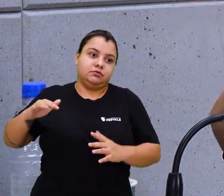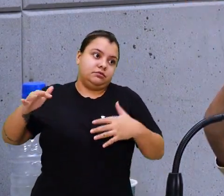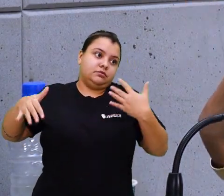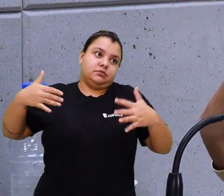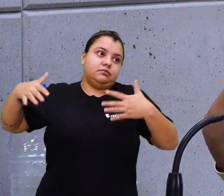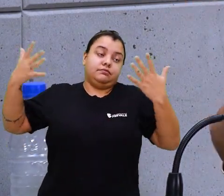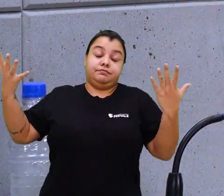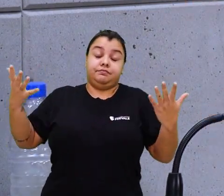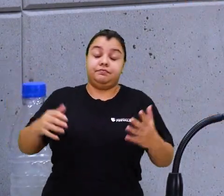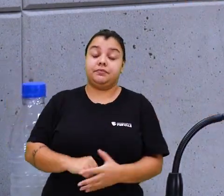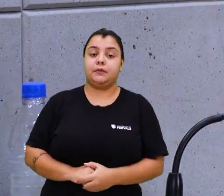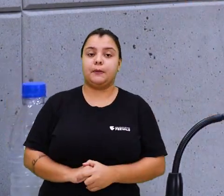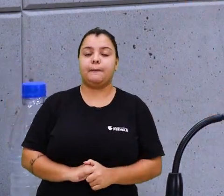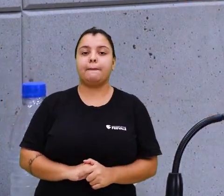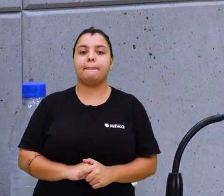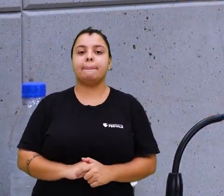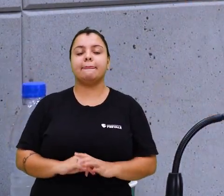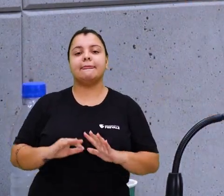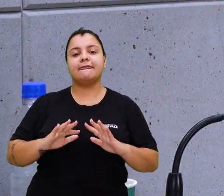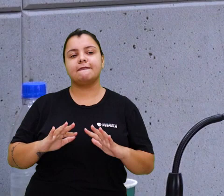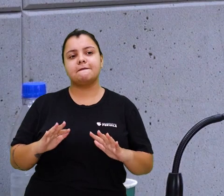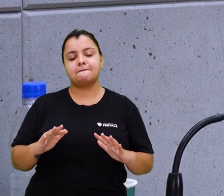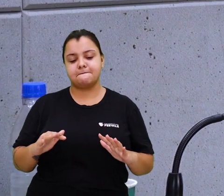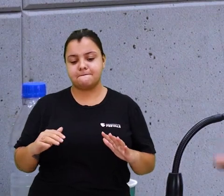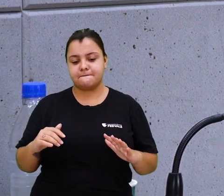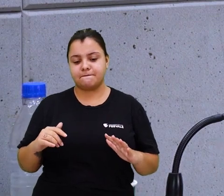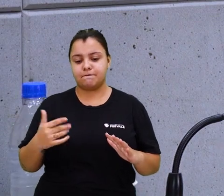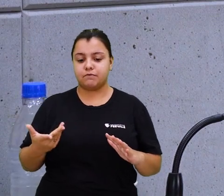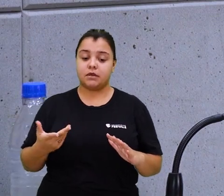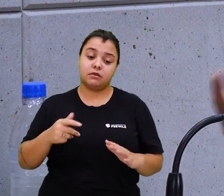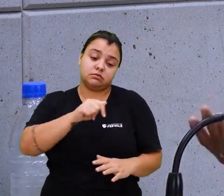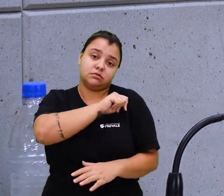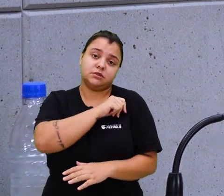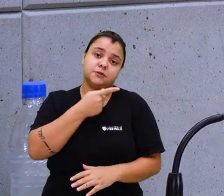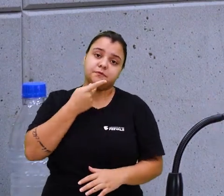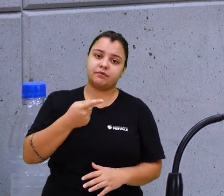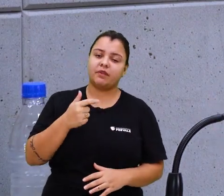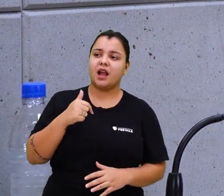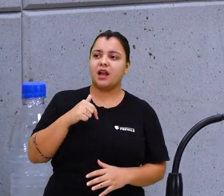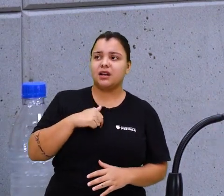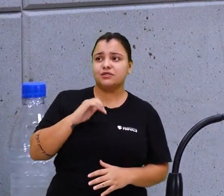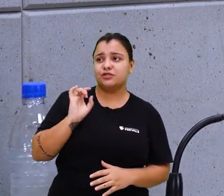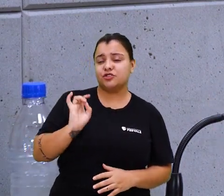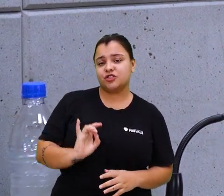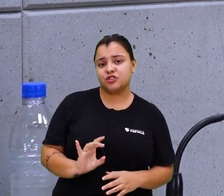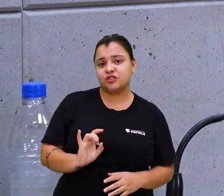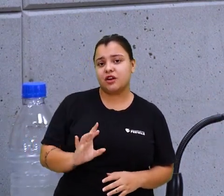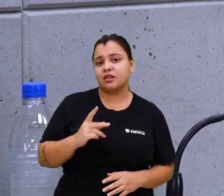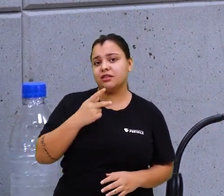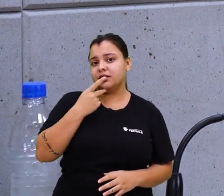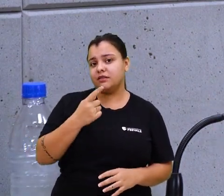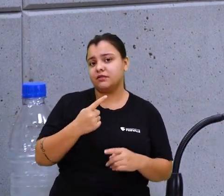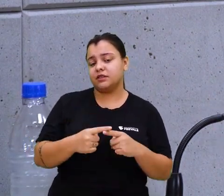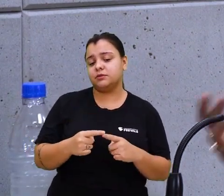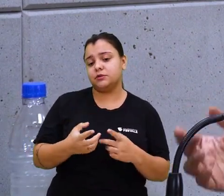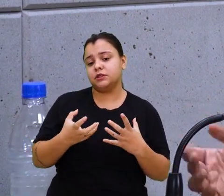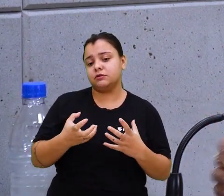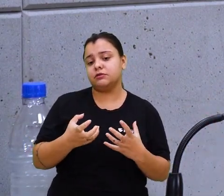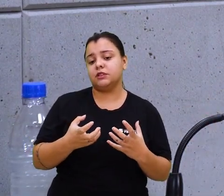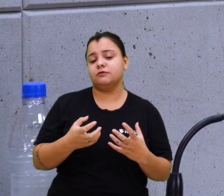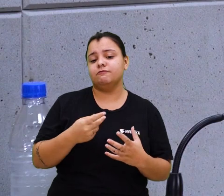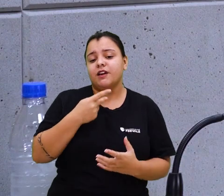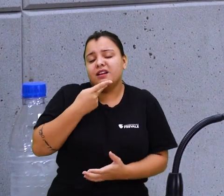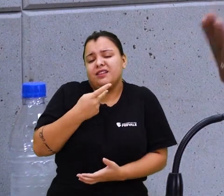né ã E então acabam dizendo Olha a gente só tá falando fando porque eu quero abrir meu coração para